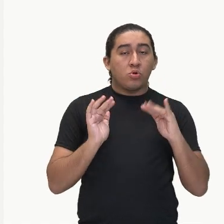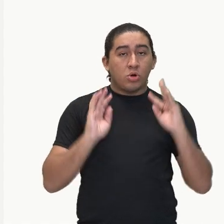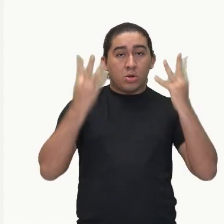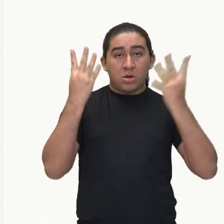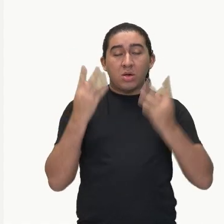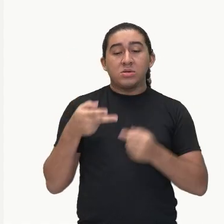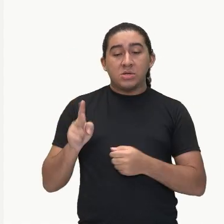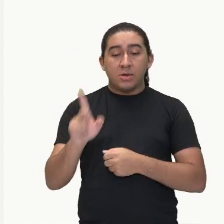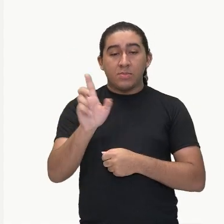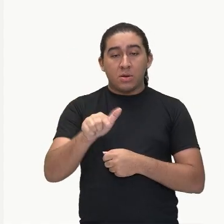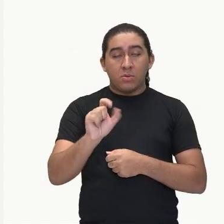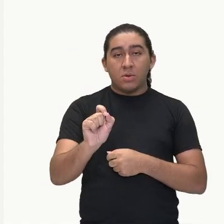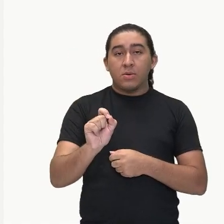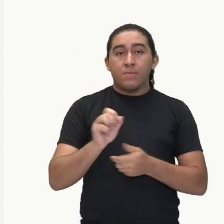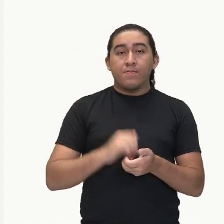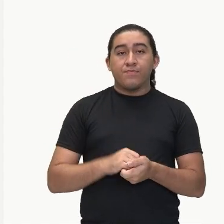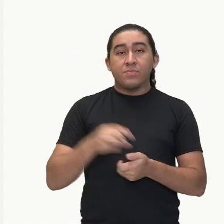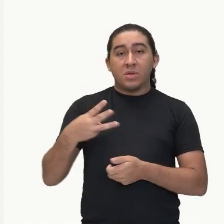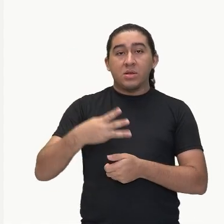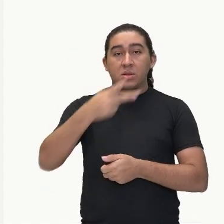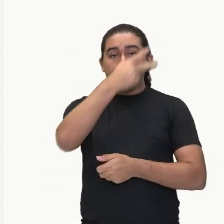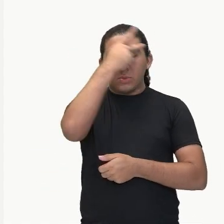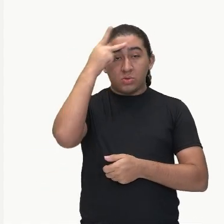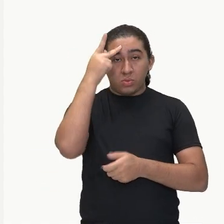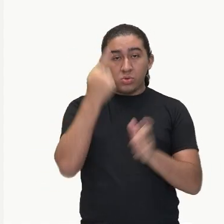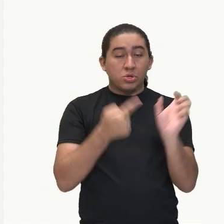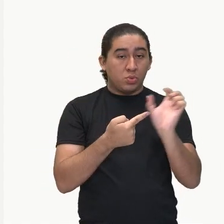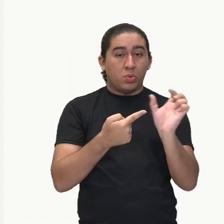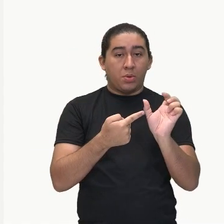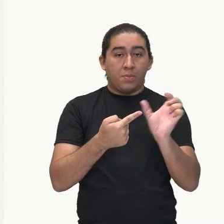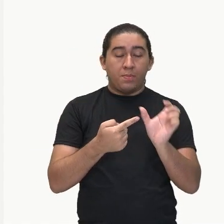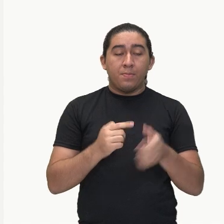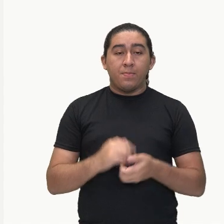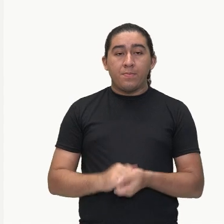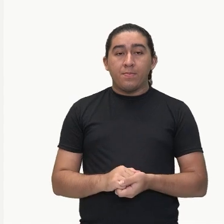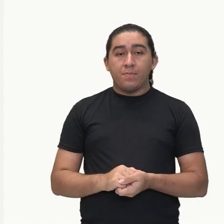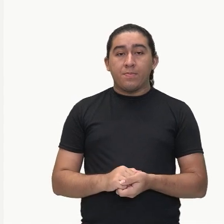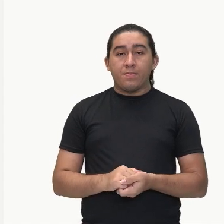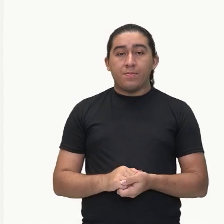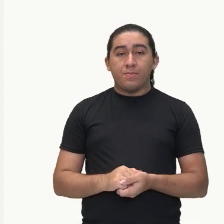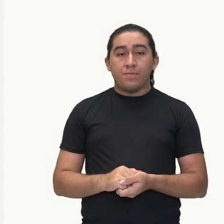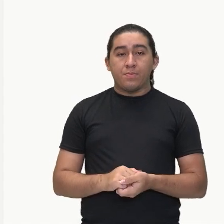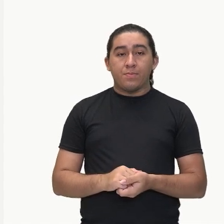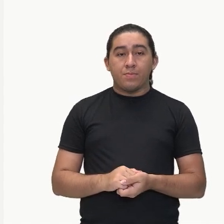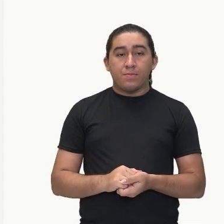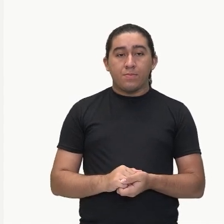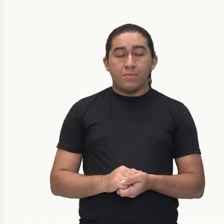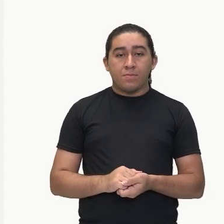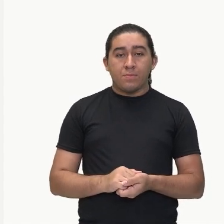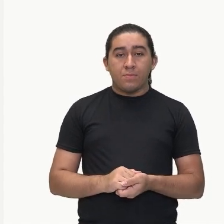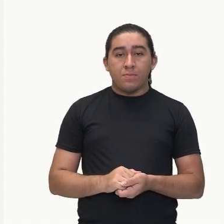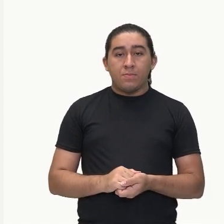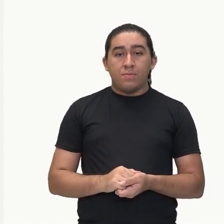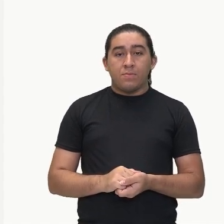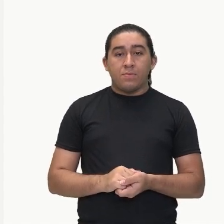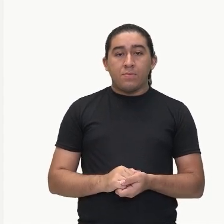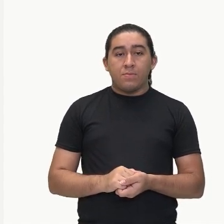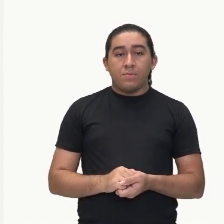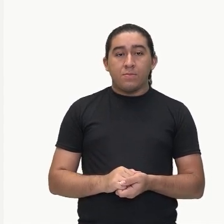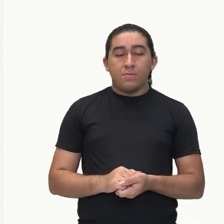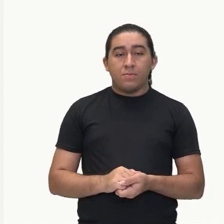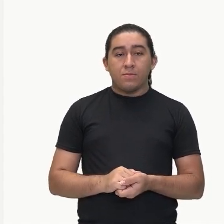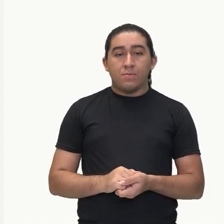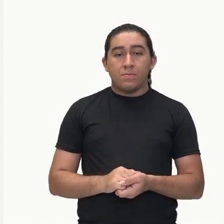será grafado na terceira pessoa do singular. Ok? Concordância com sujeito seguido